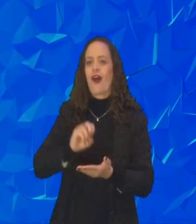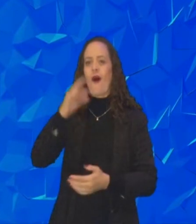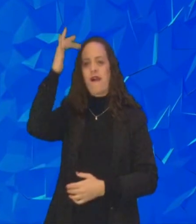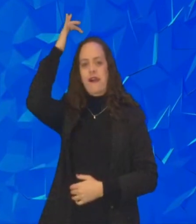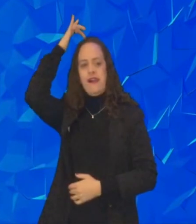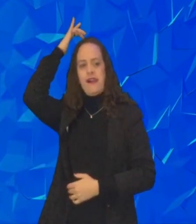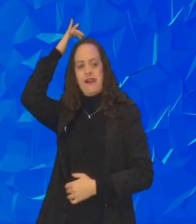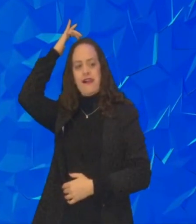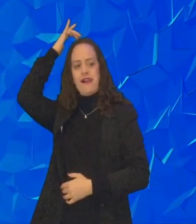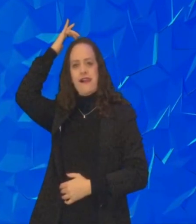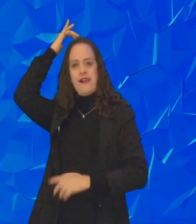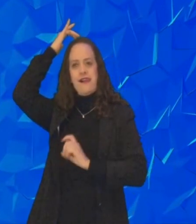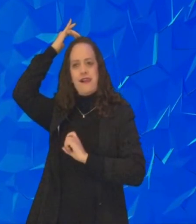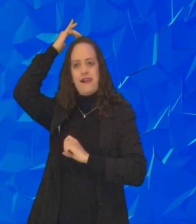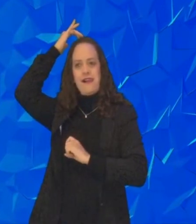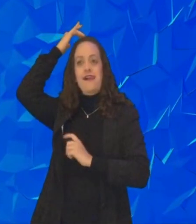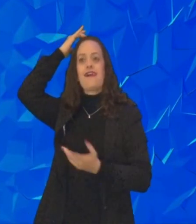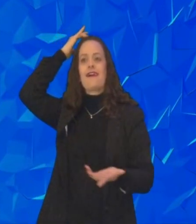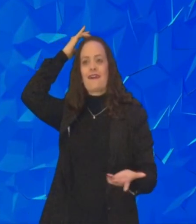maquinam juntos,